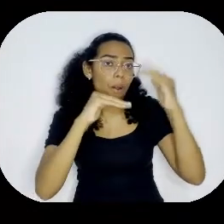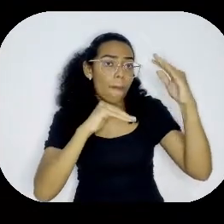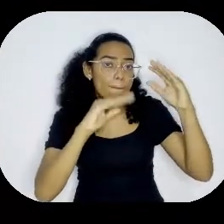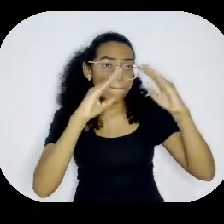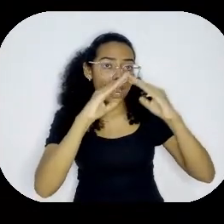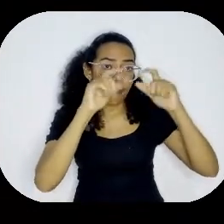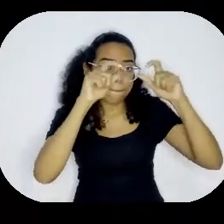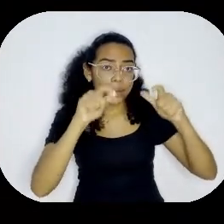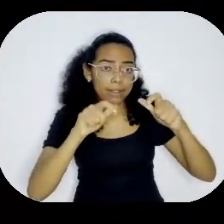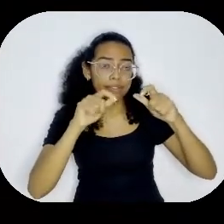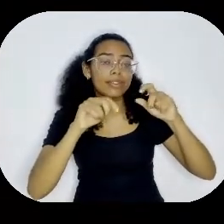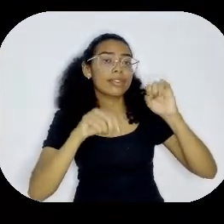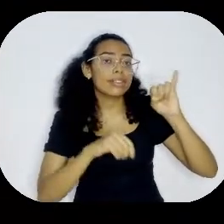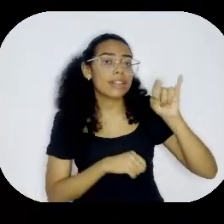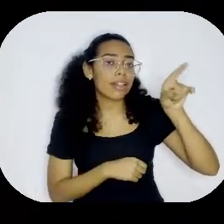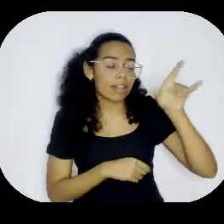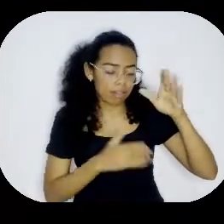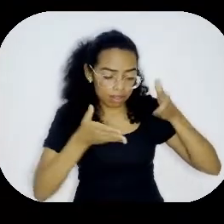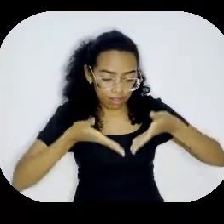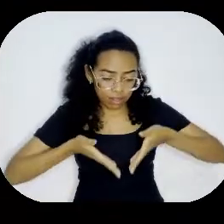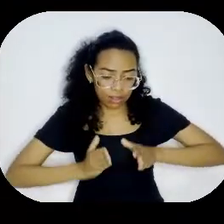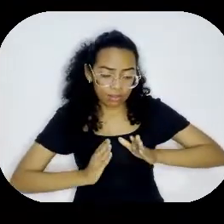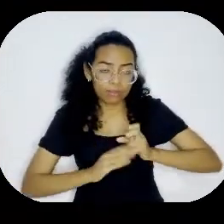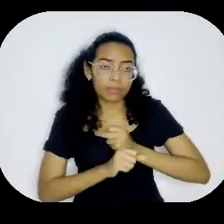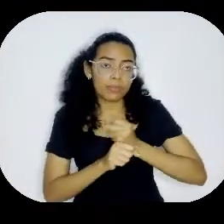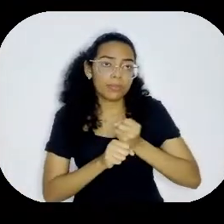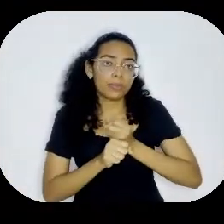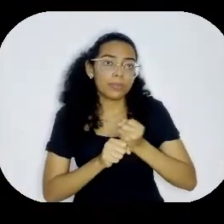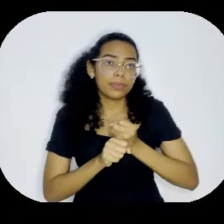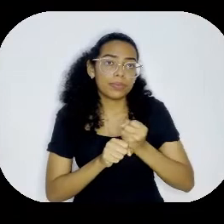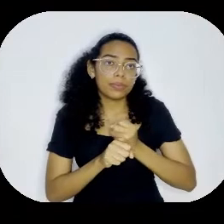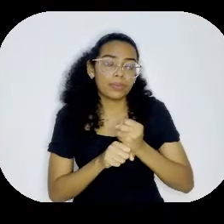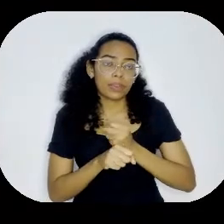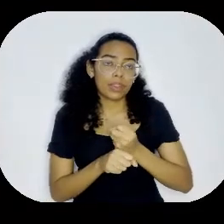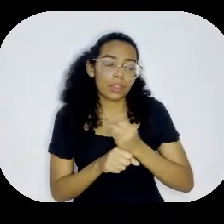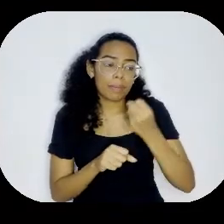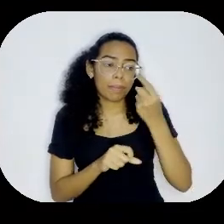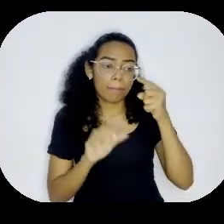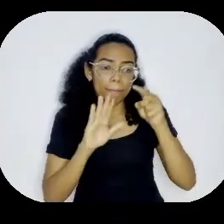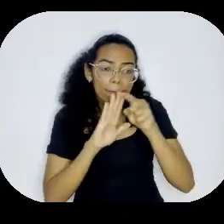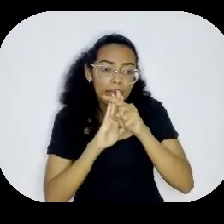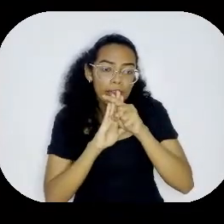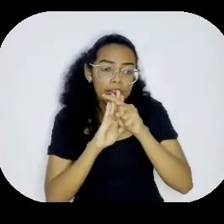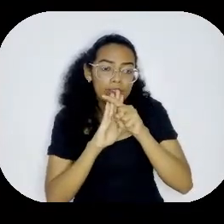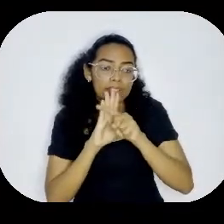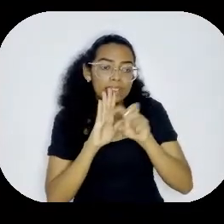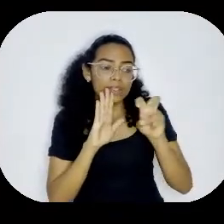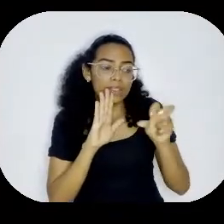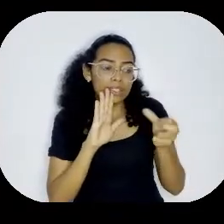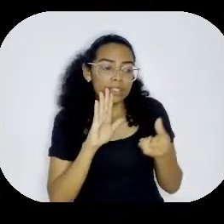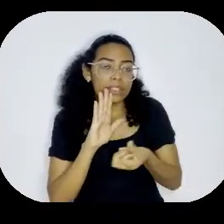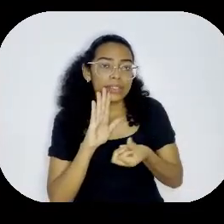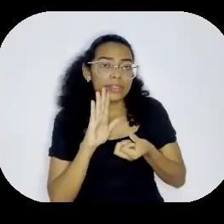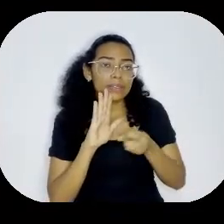dizer, acima do Círculo Polar Ártico. Ele mora lá. Eu já disse, quando ele nasceu, no ano que ele nasceu, a temperatura